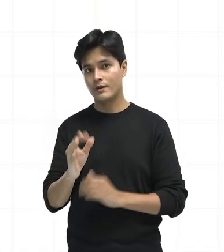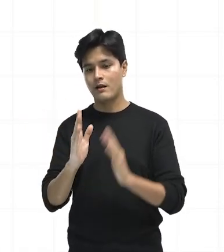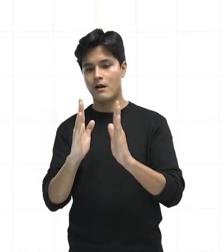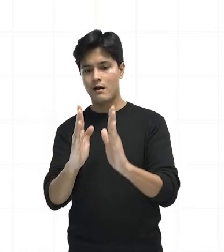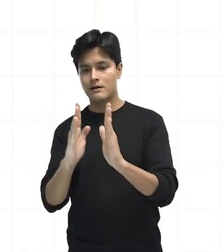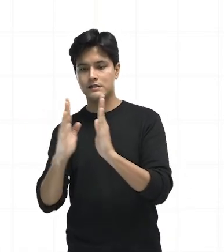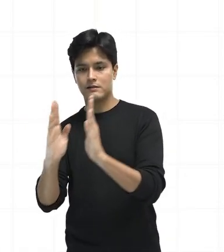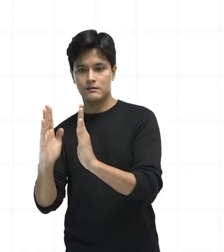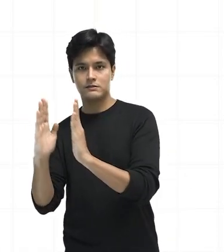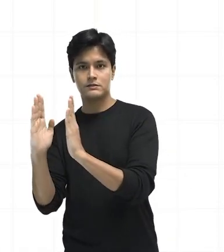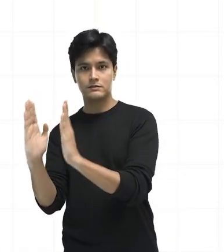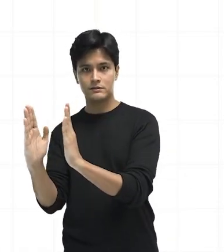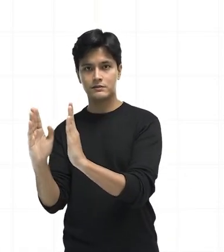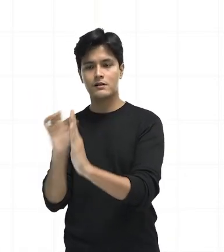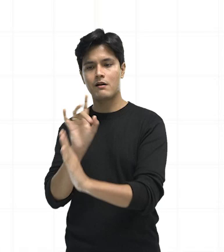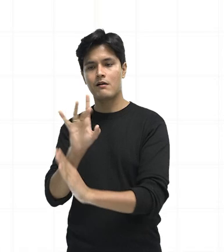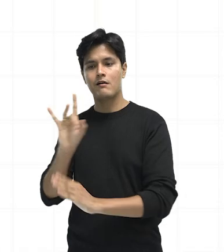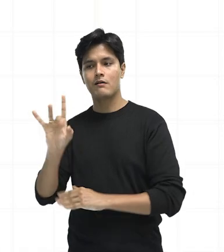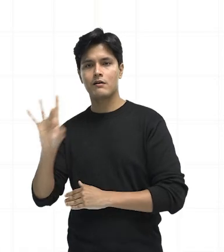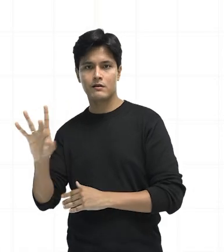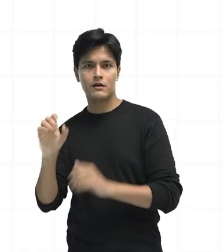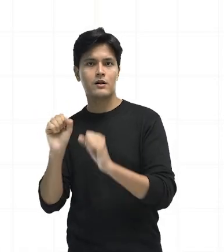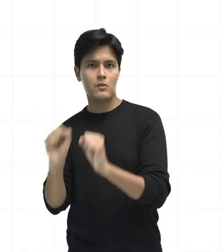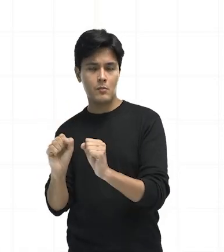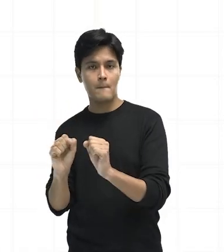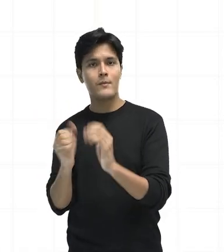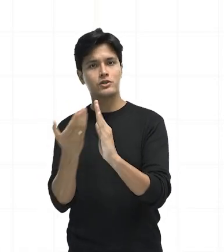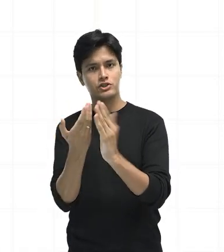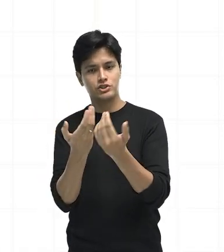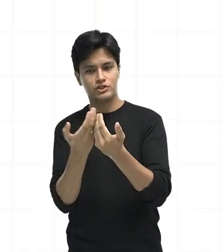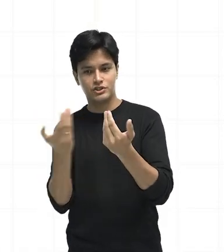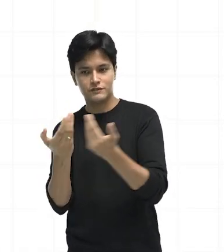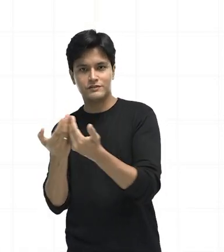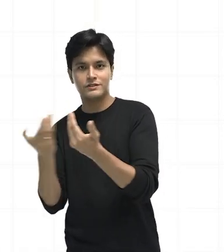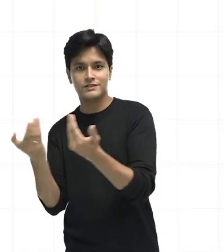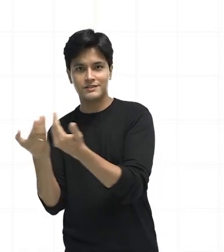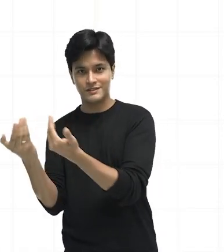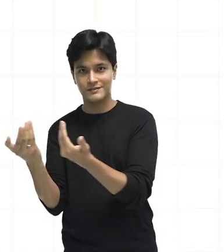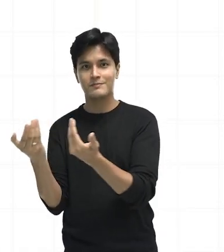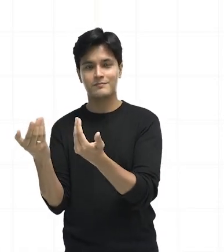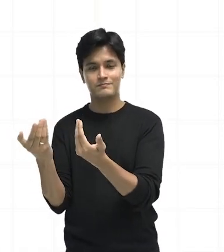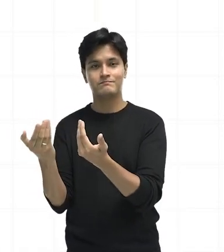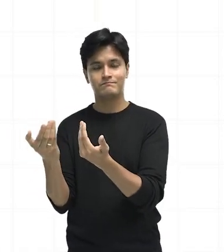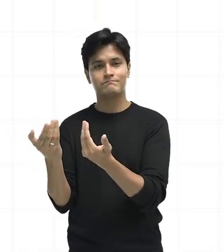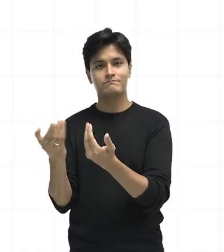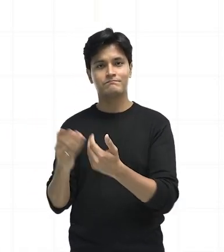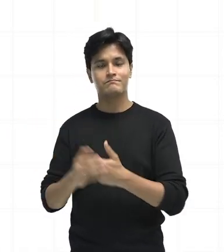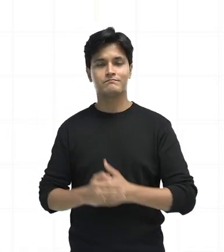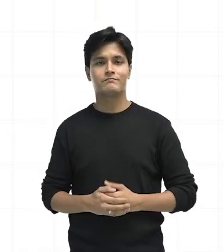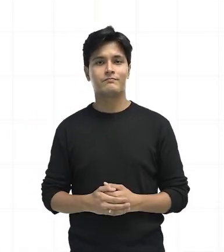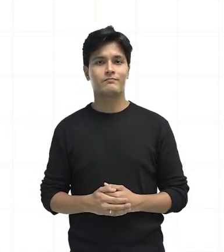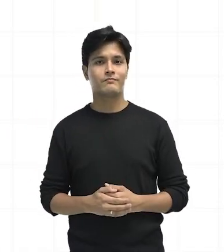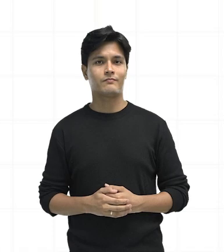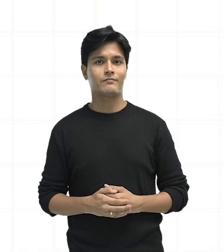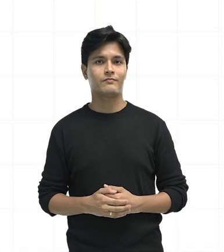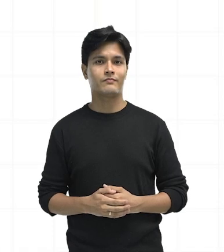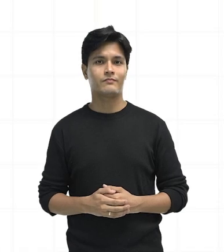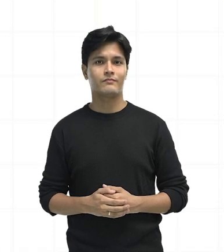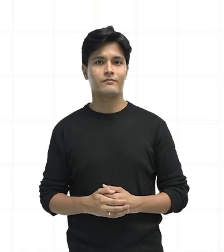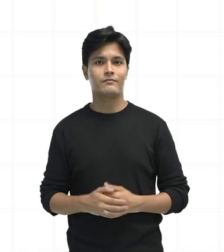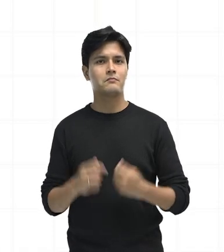casa decimal ela pode ser subdividida, né, de acordo com os décimos,